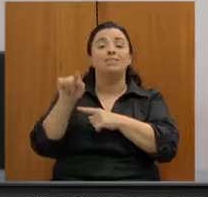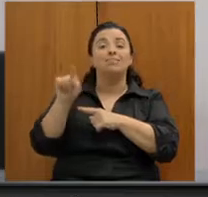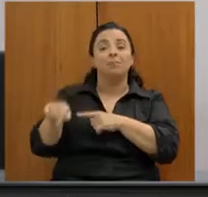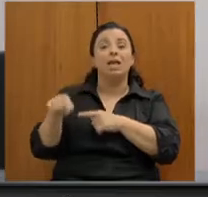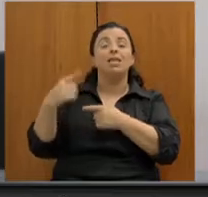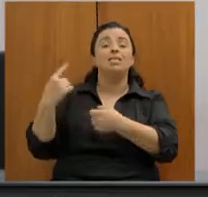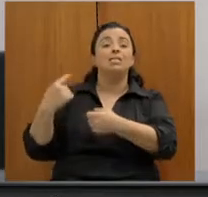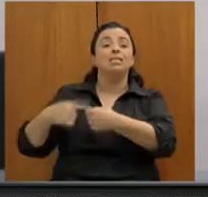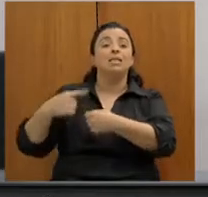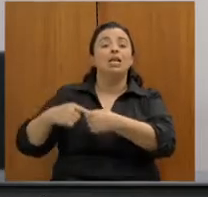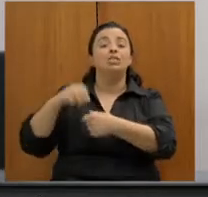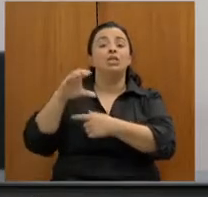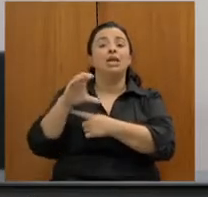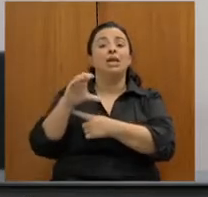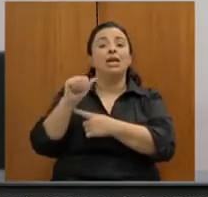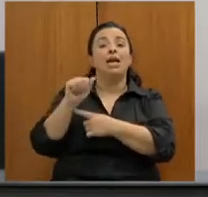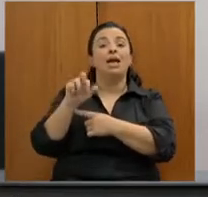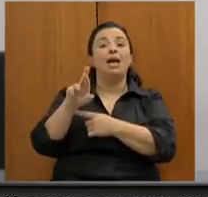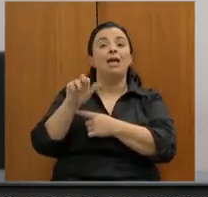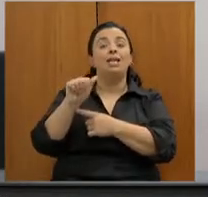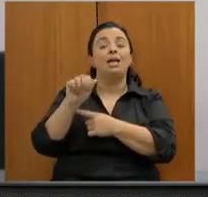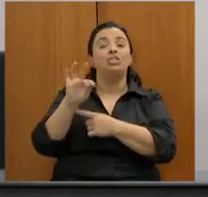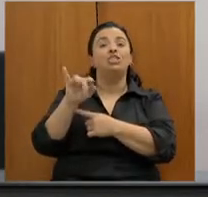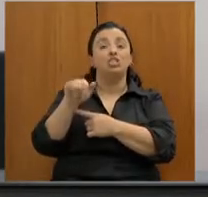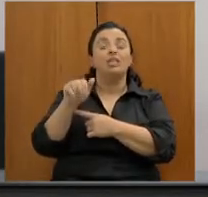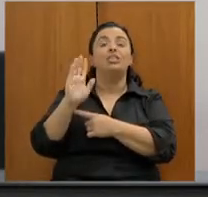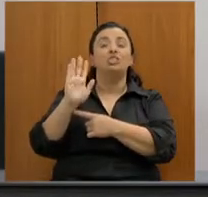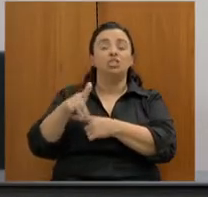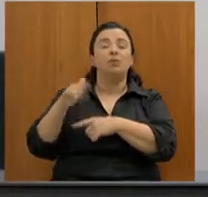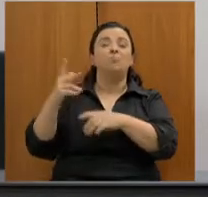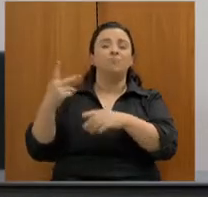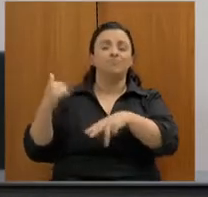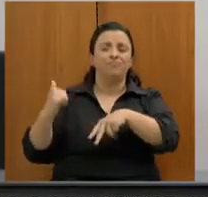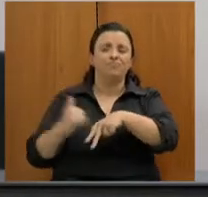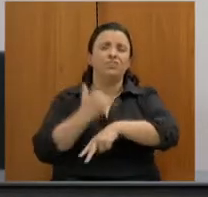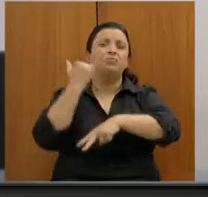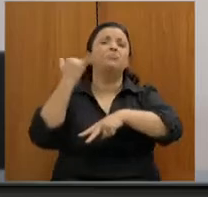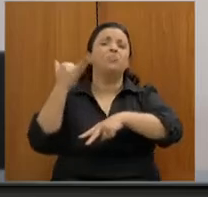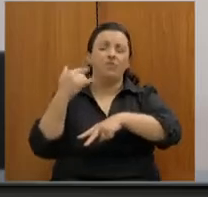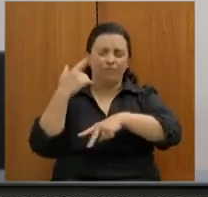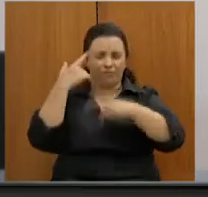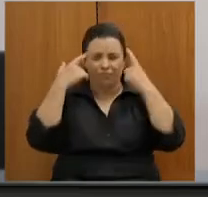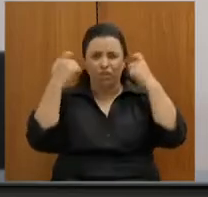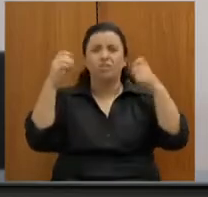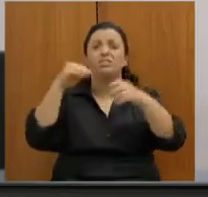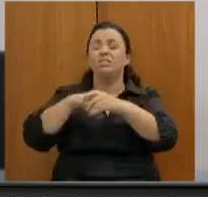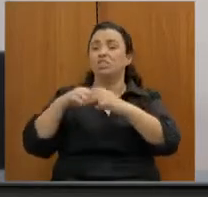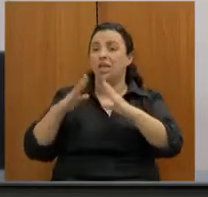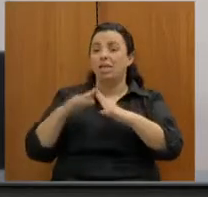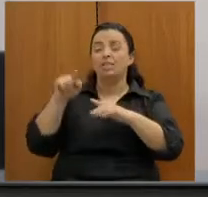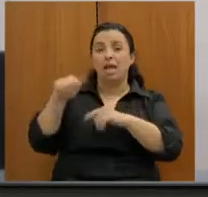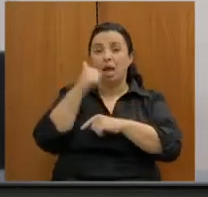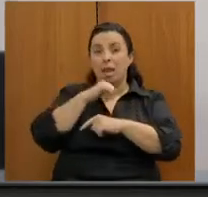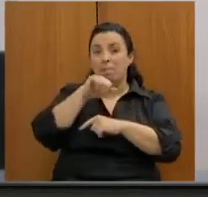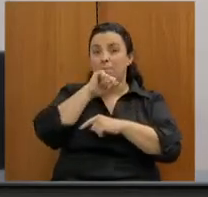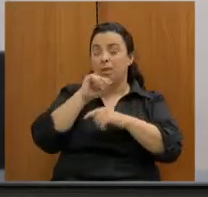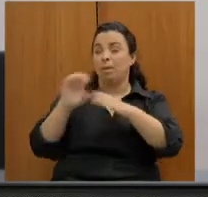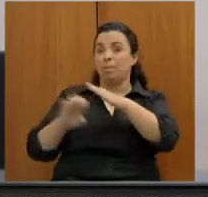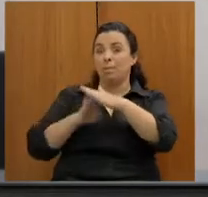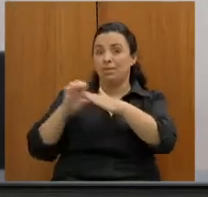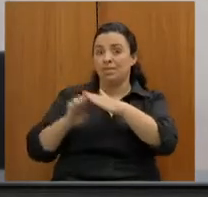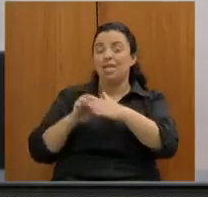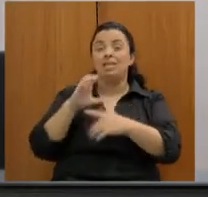Caratinga já foi vítima de violência doméstica é mãe empresária se ou do